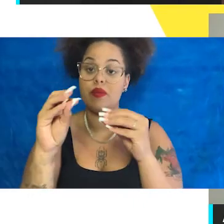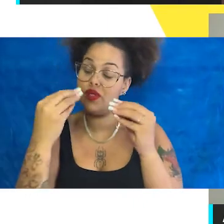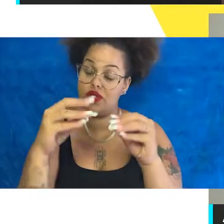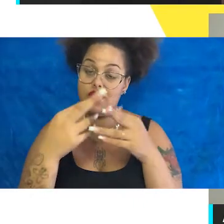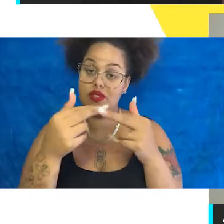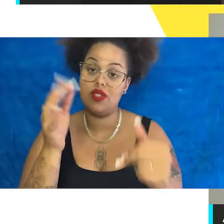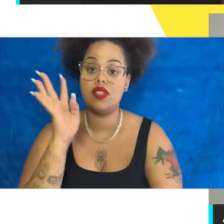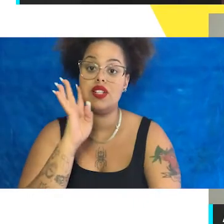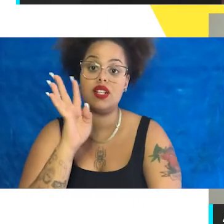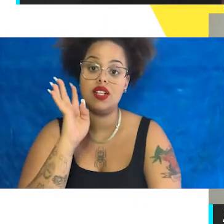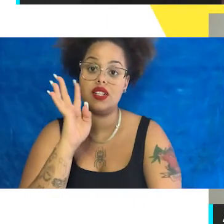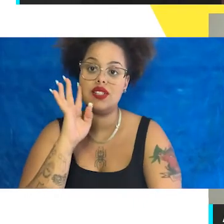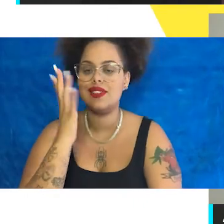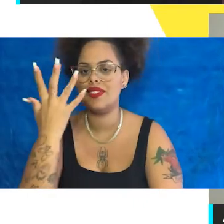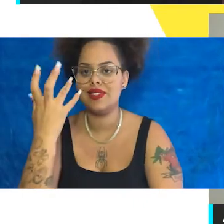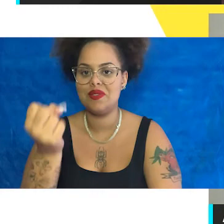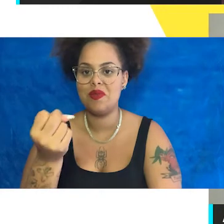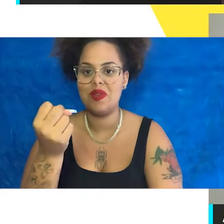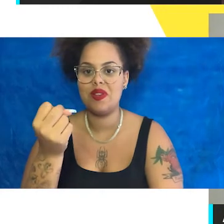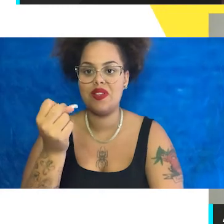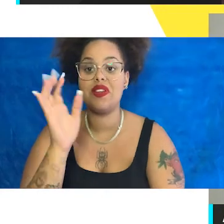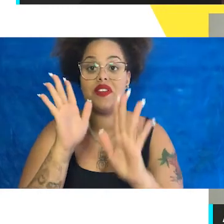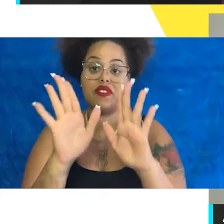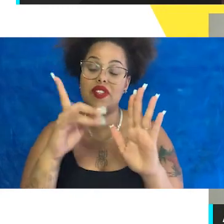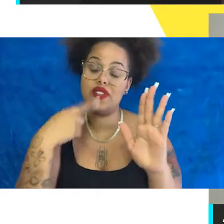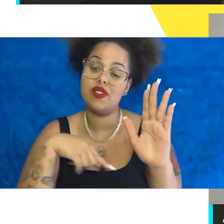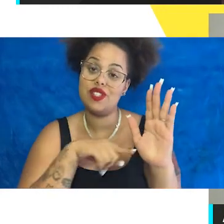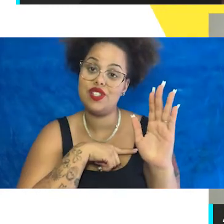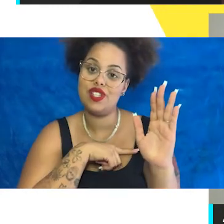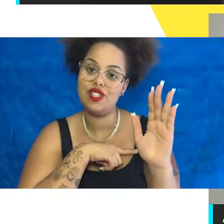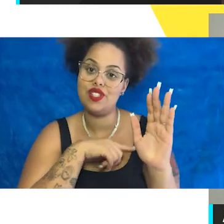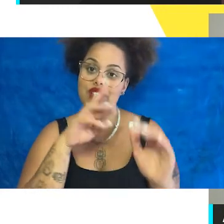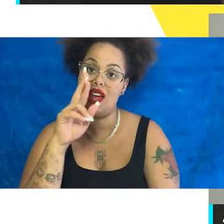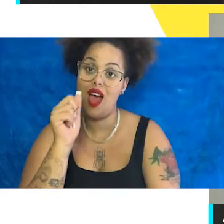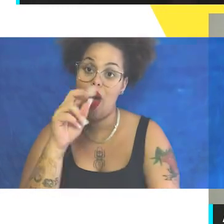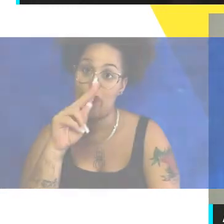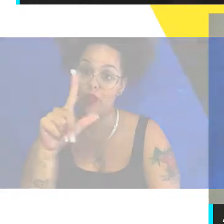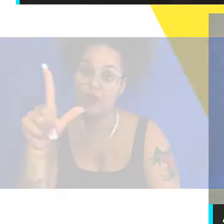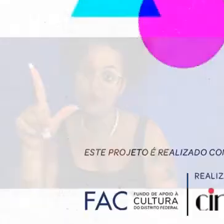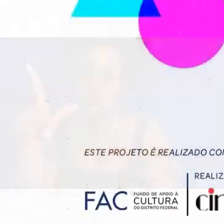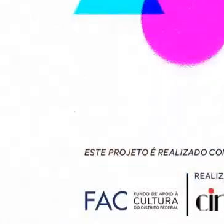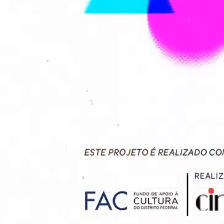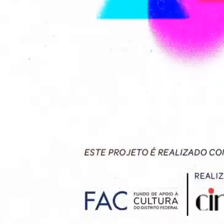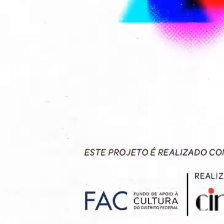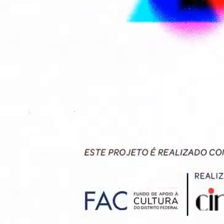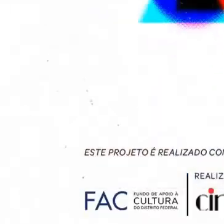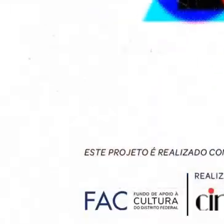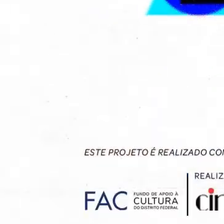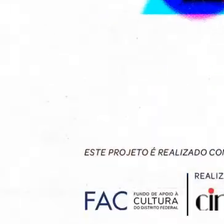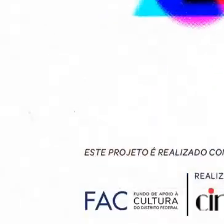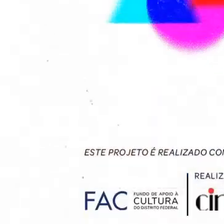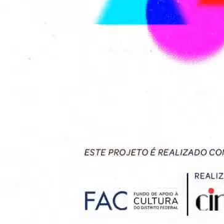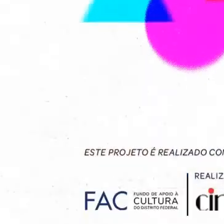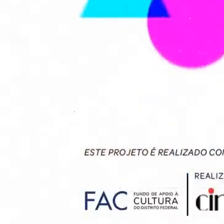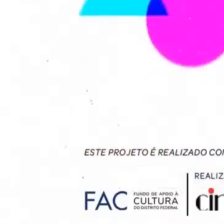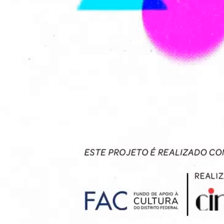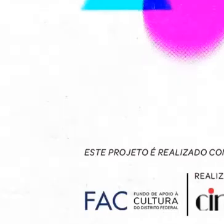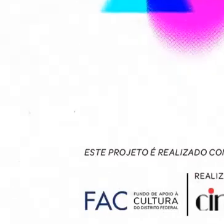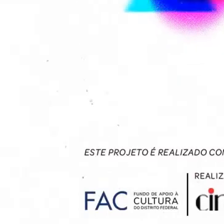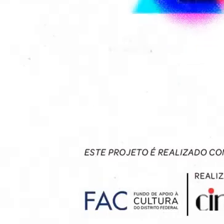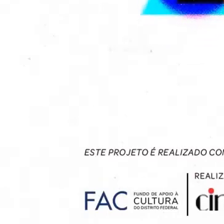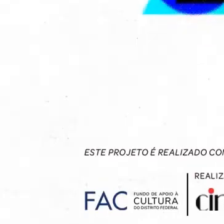aí. E simbora. Fique com a gente aqui. E, Raul, vinheta!